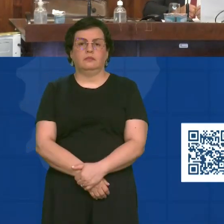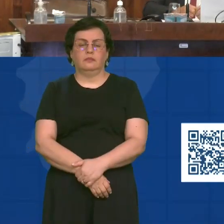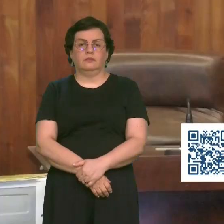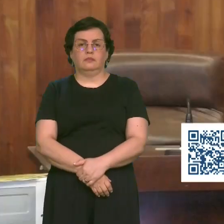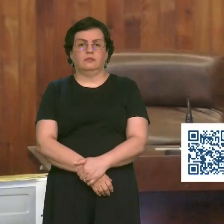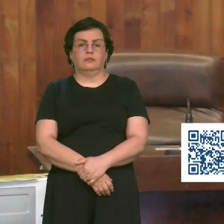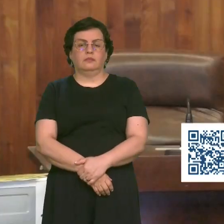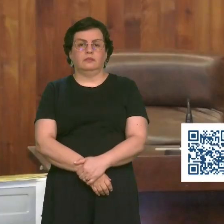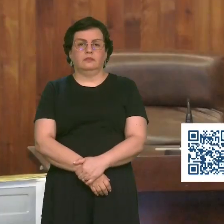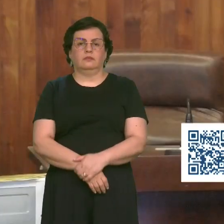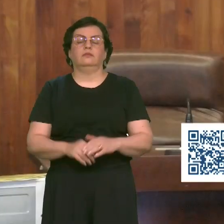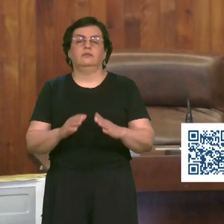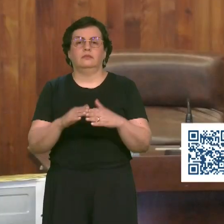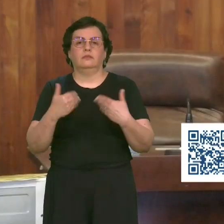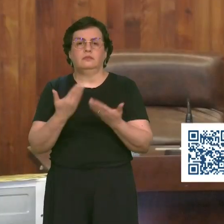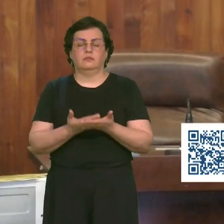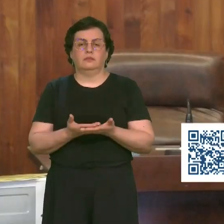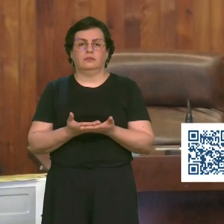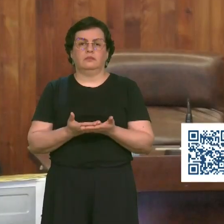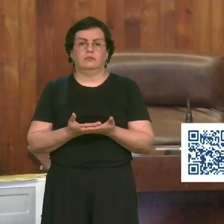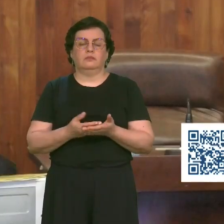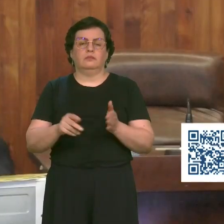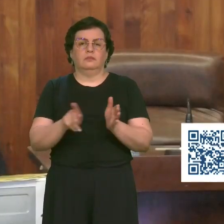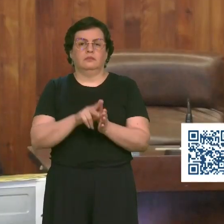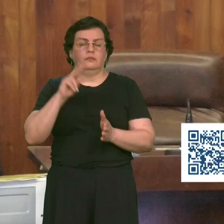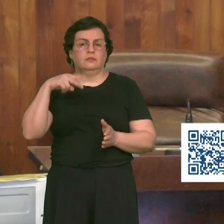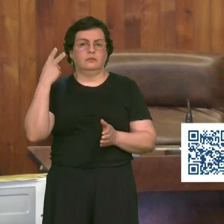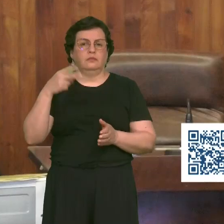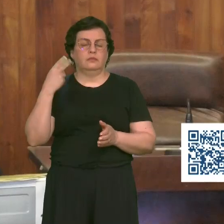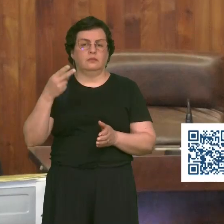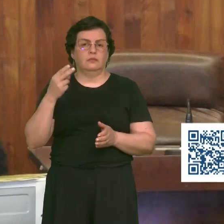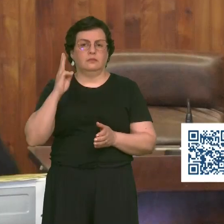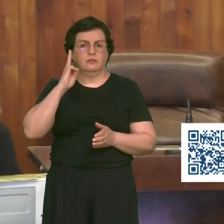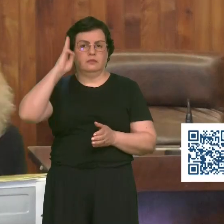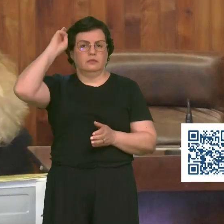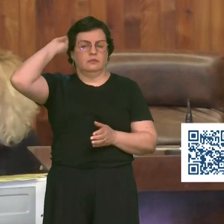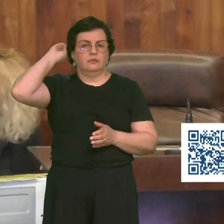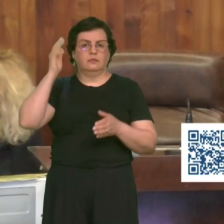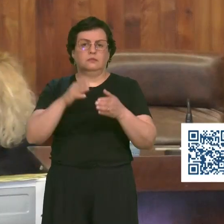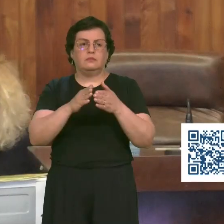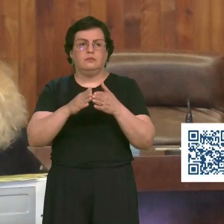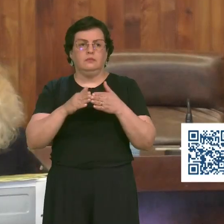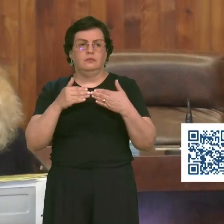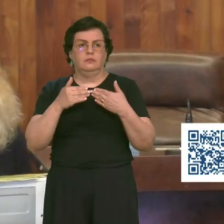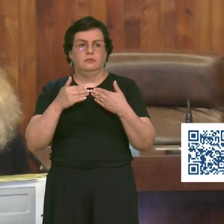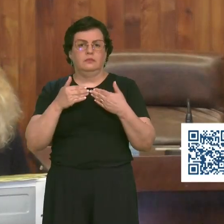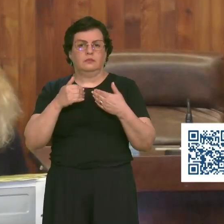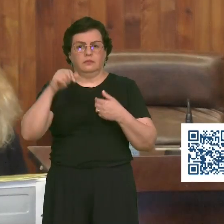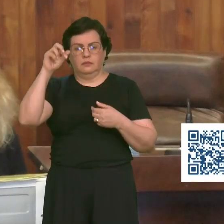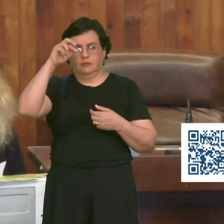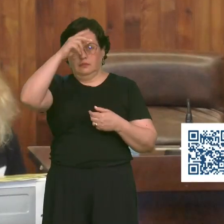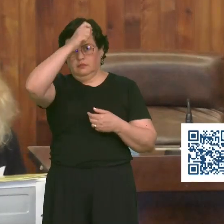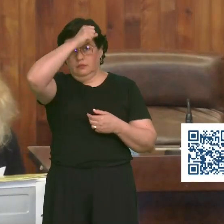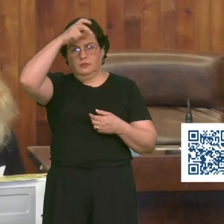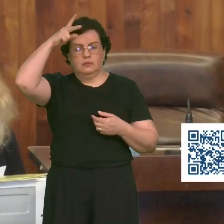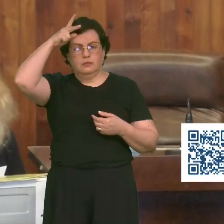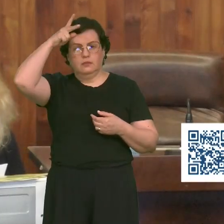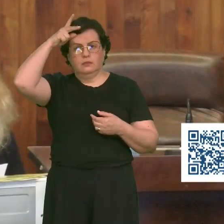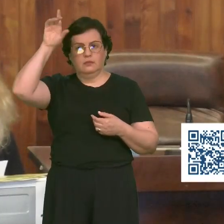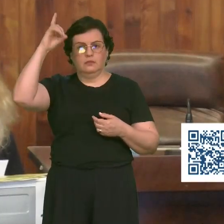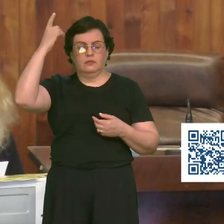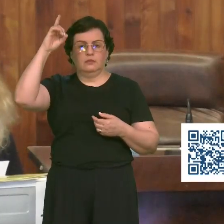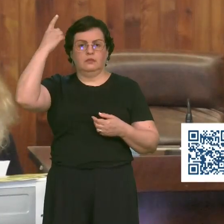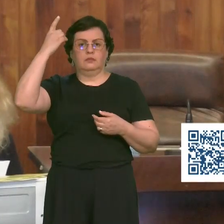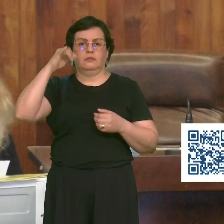requerimento 1957 2022 Vereador Marcos Rezende solicitando ao Senhor Prefeito Municipal de Marília Daniel